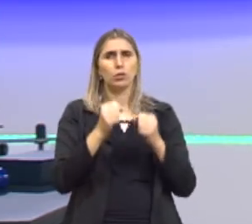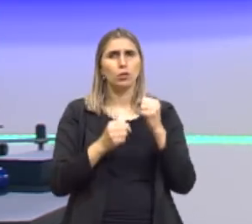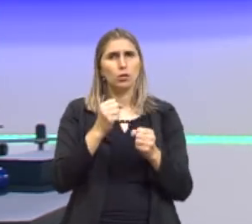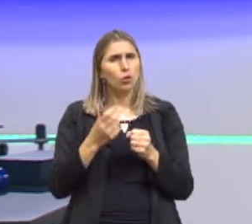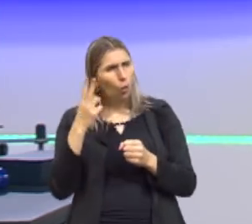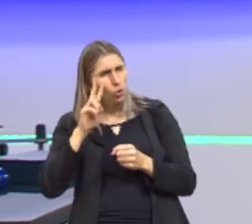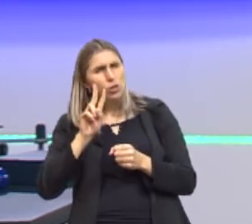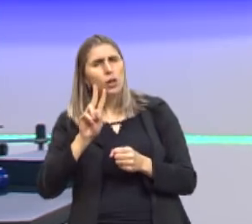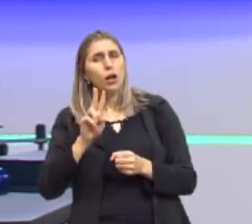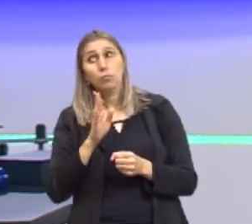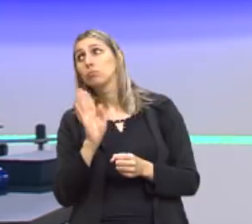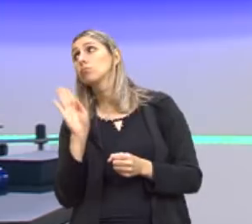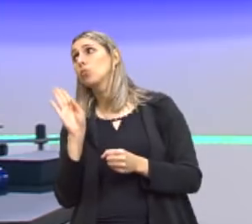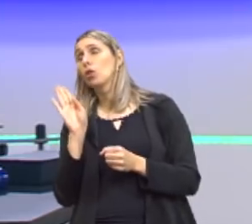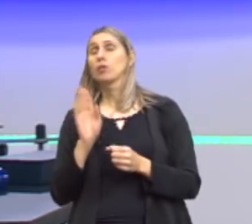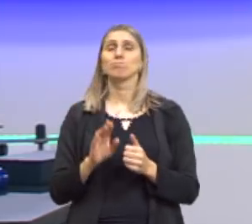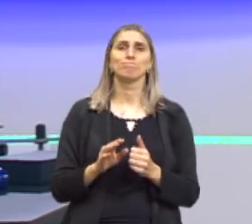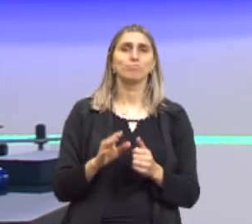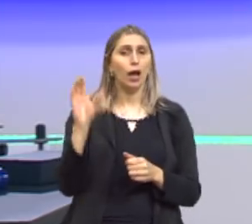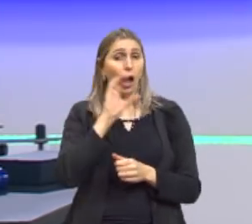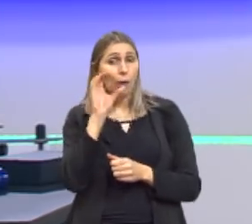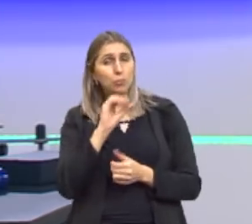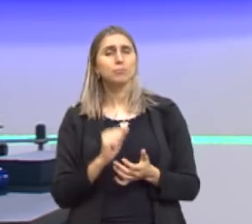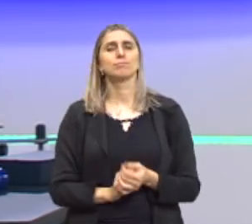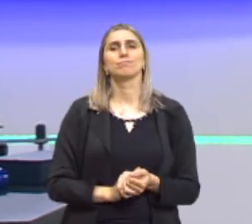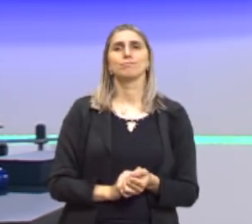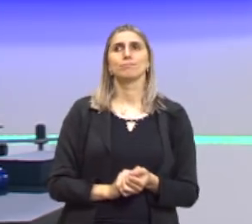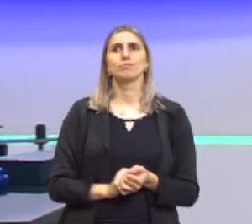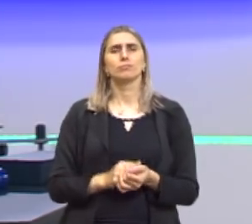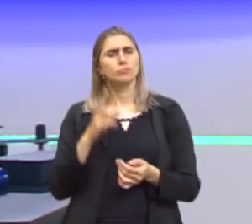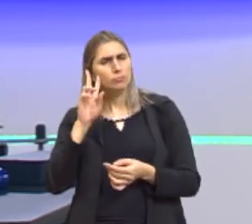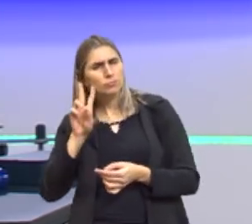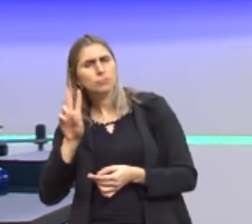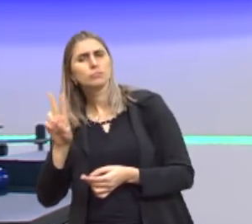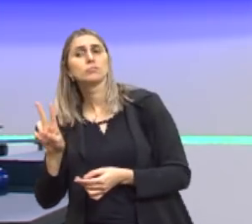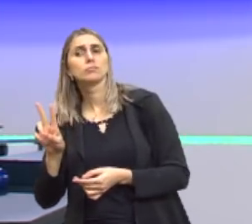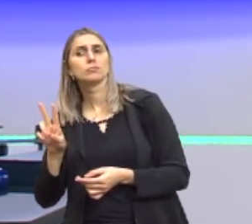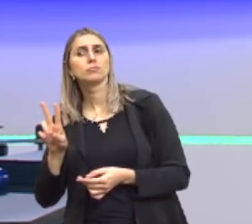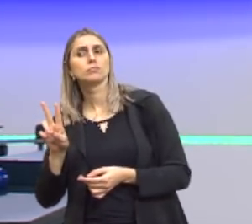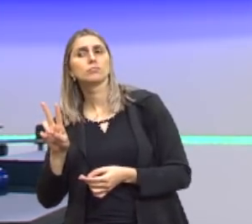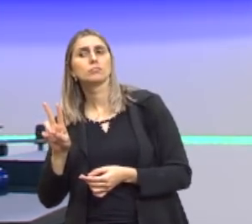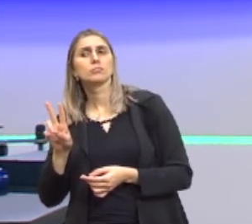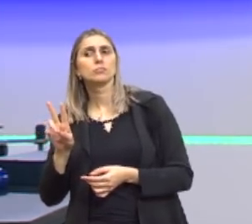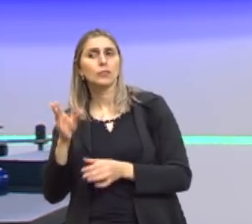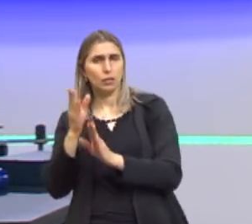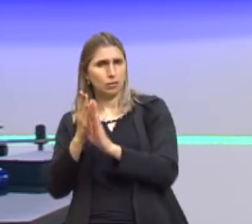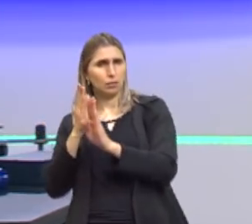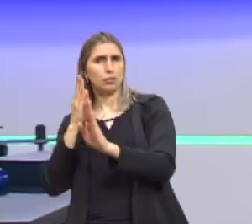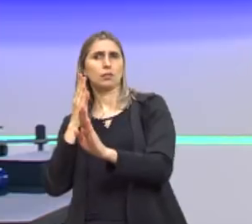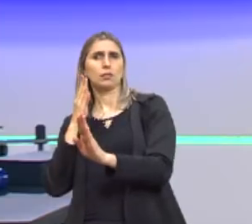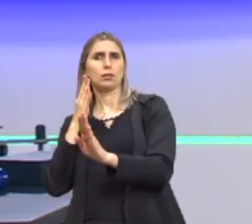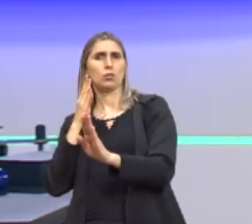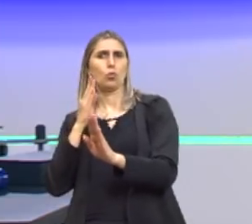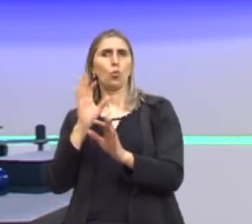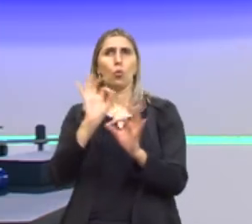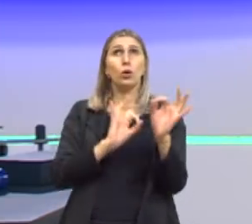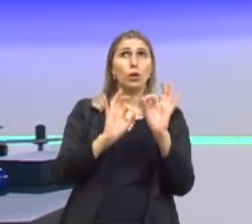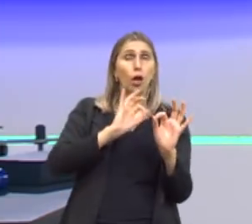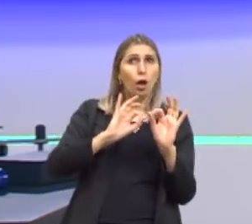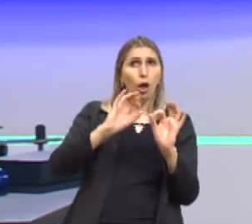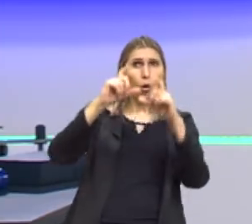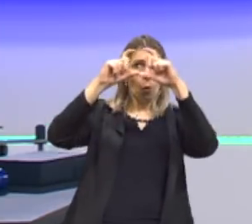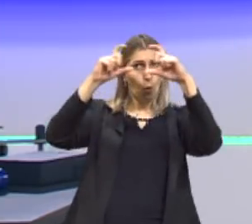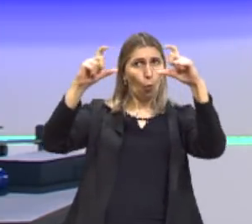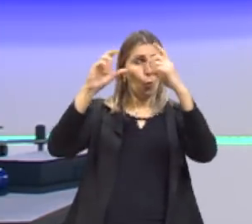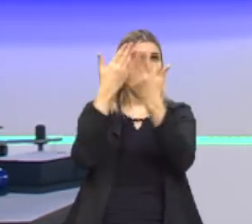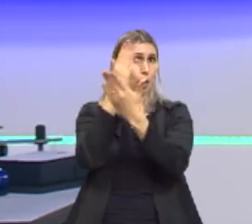olhar um pouquinho para o lado, de vez em quando, rapidamente, para ver se o ponto cego está eliminado. Ou arrumar o espelho direitinho antes